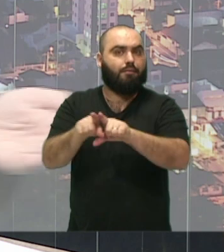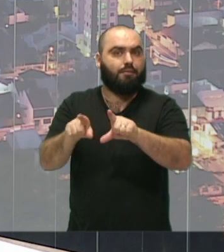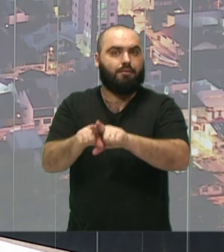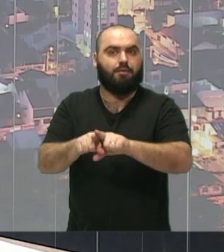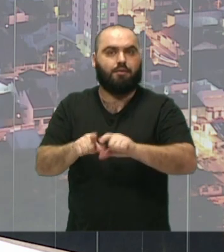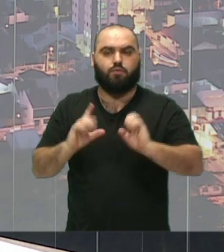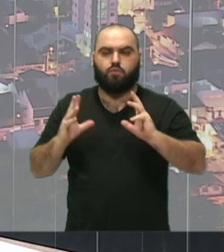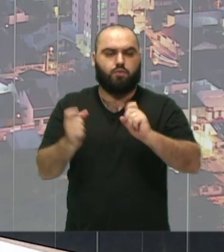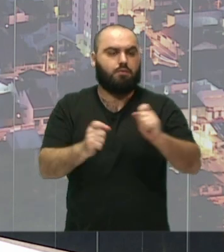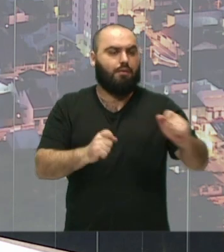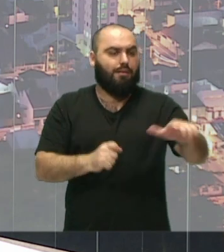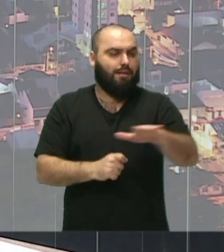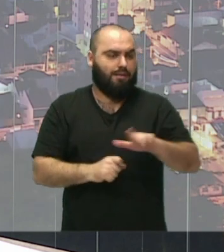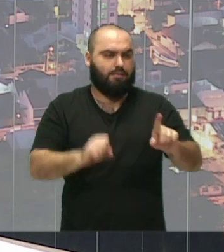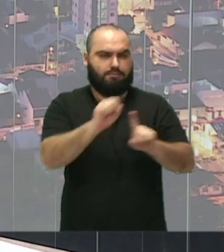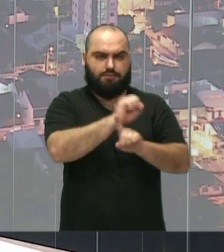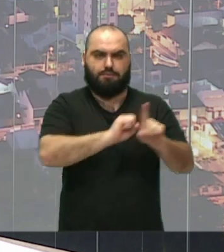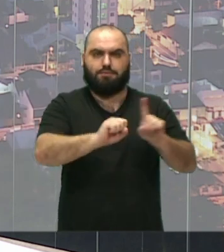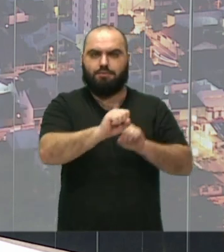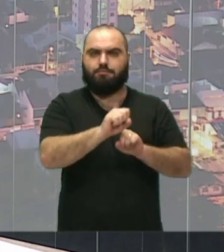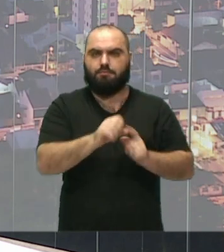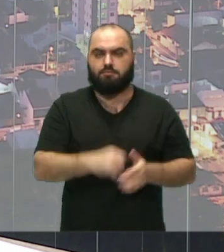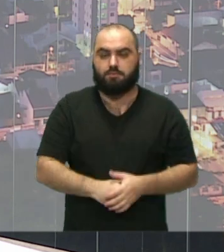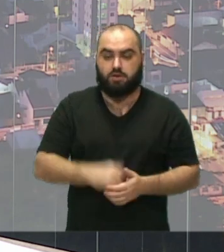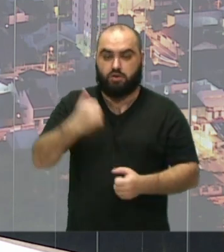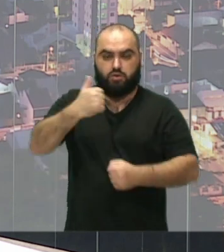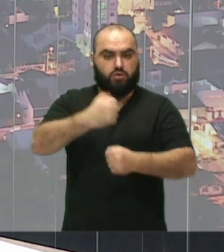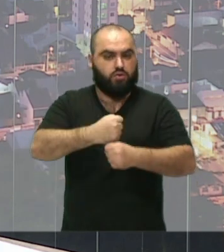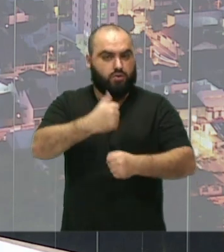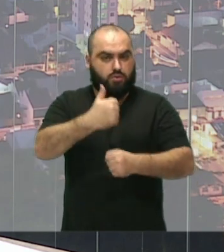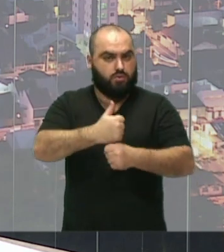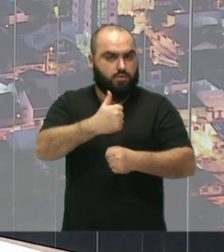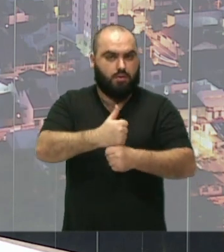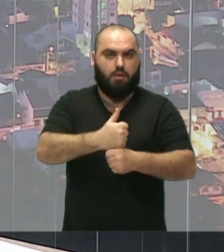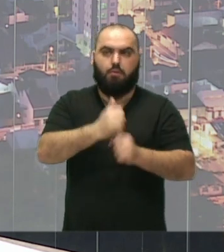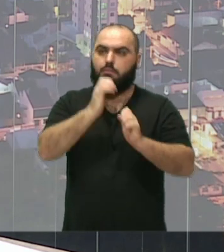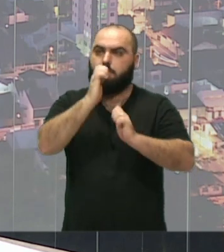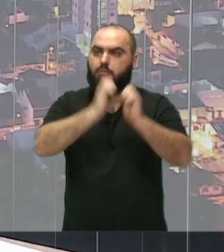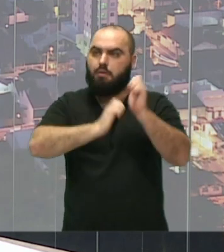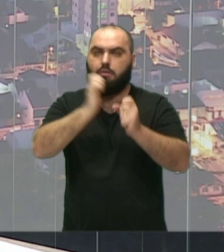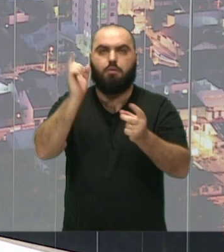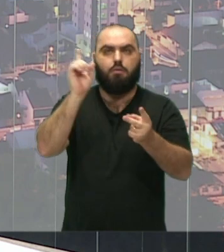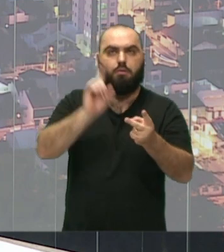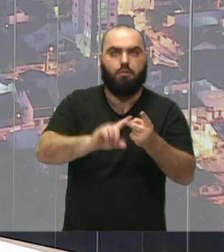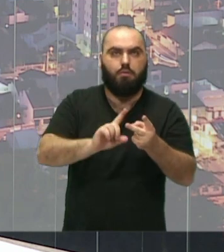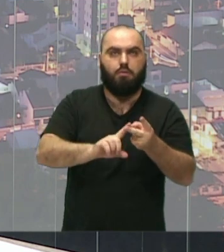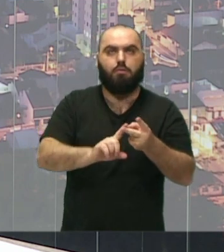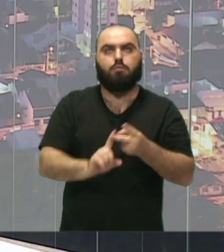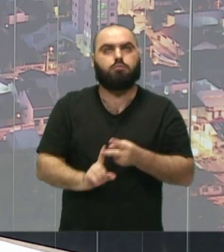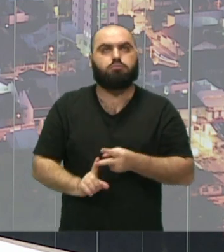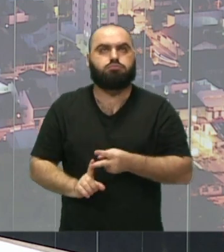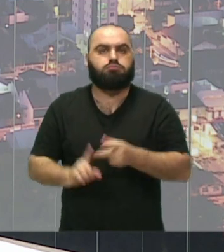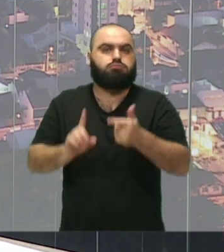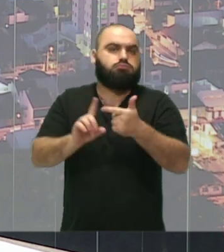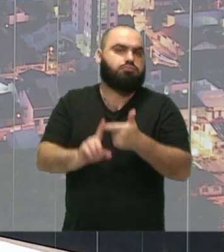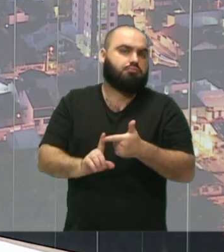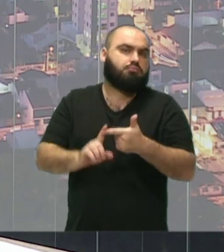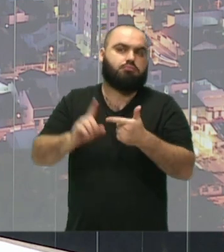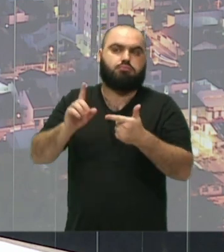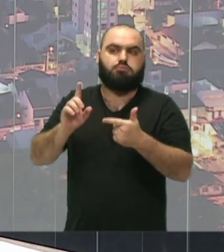estratos sociais, né? Seja na direção de empresas, seja nos